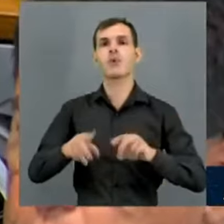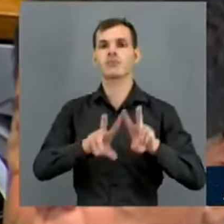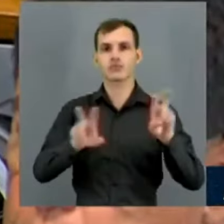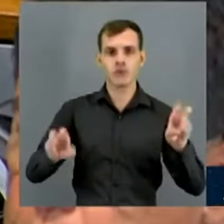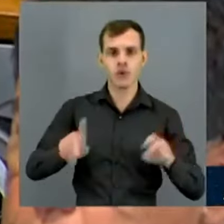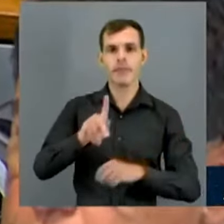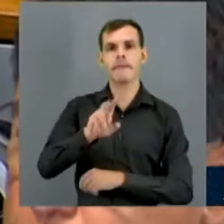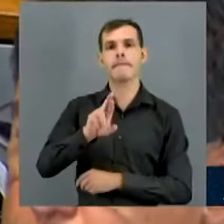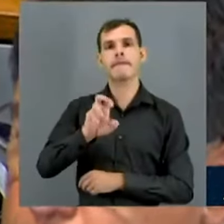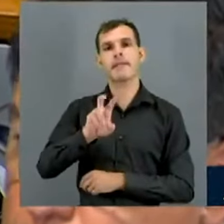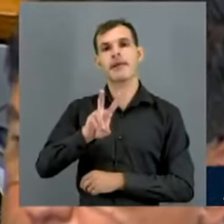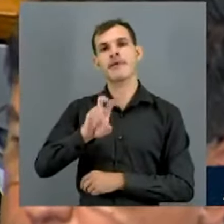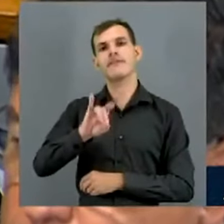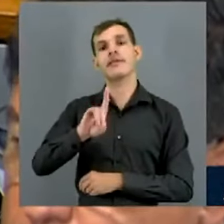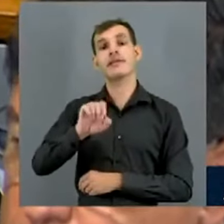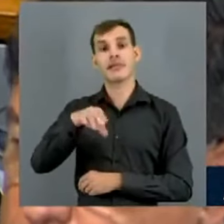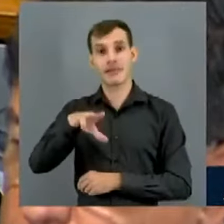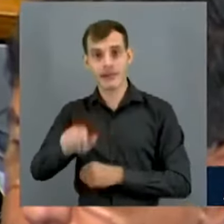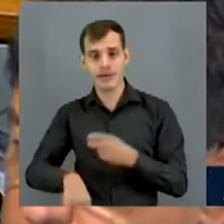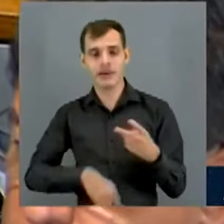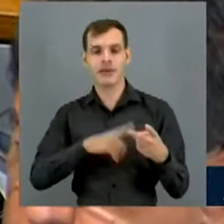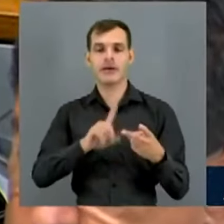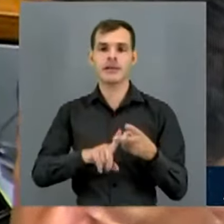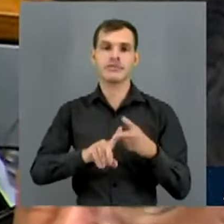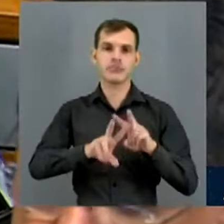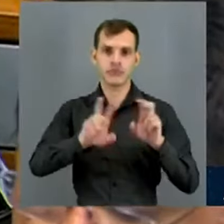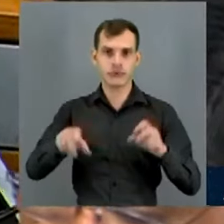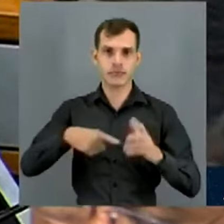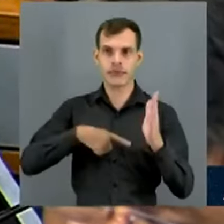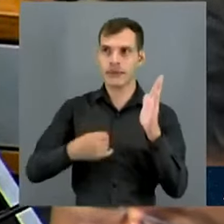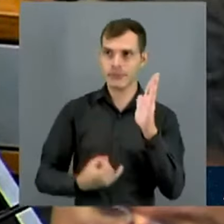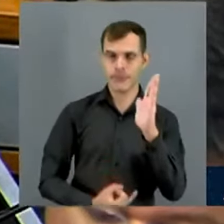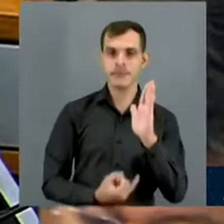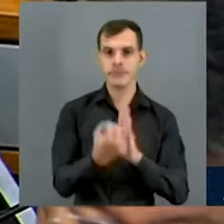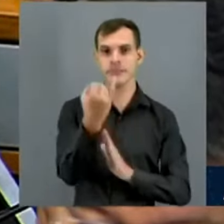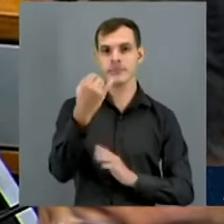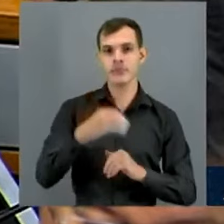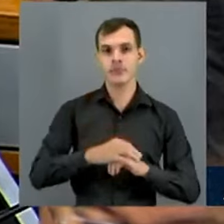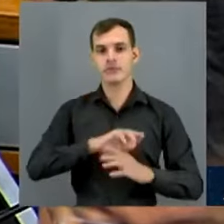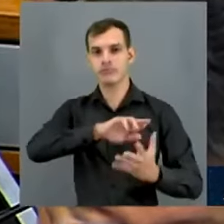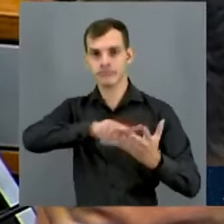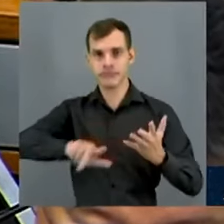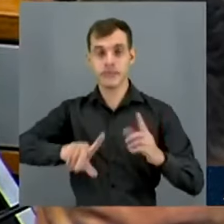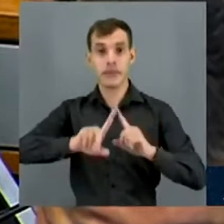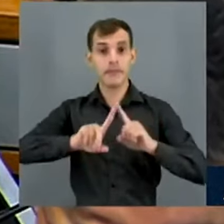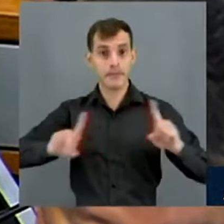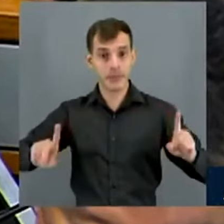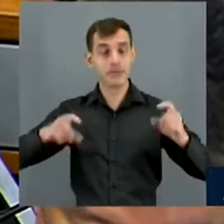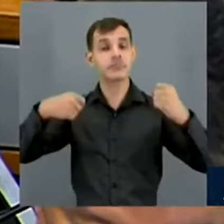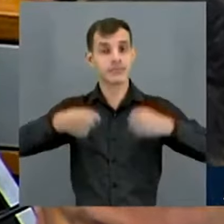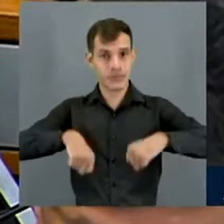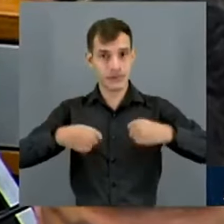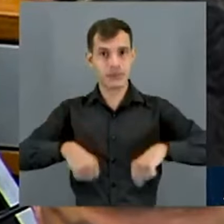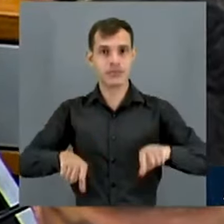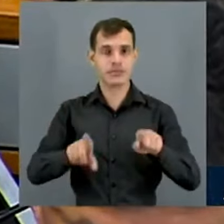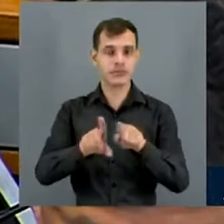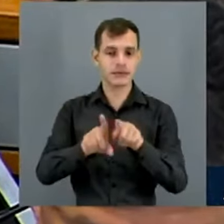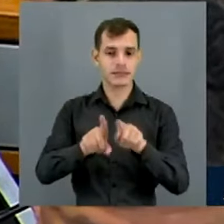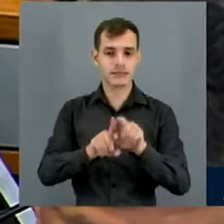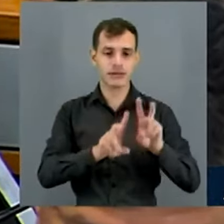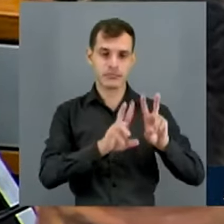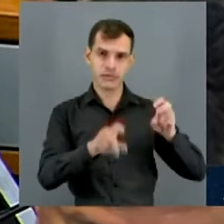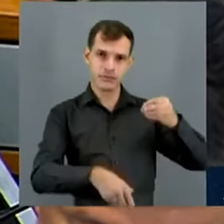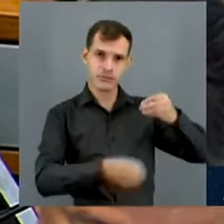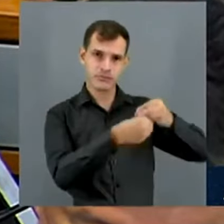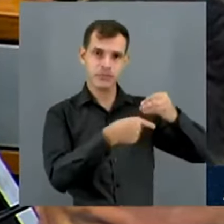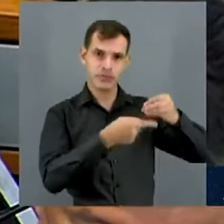imposto de renda, incidência e tudo mais, que eu entendo a posição de Vossa Excelência, mas não poderia deixar de defender esta emenda aqui. E